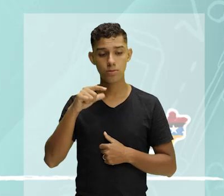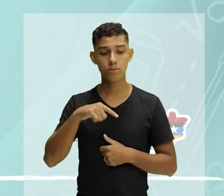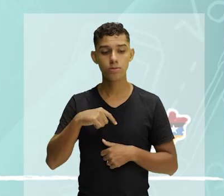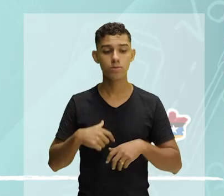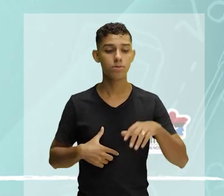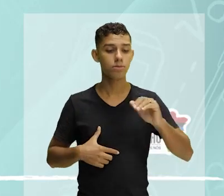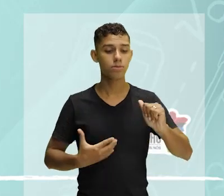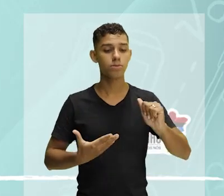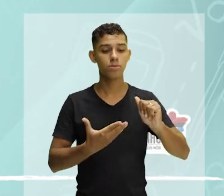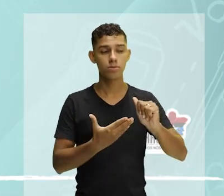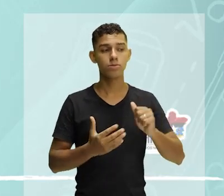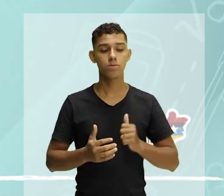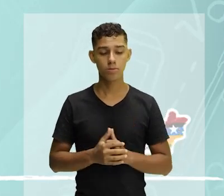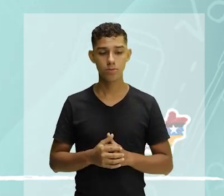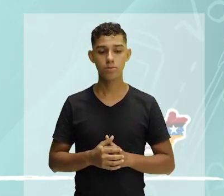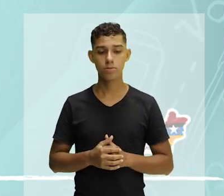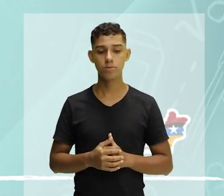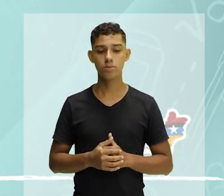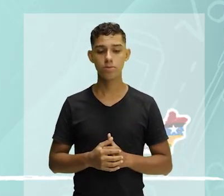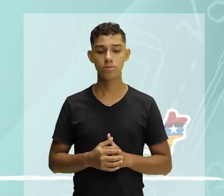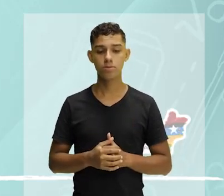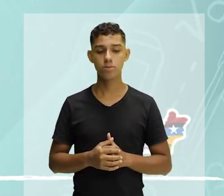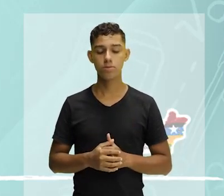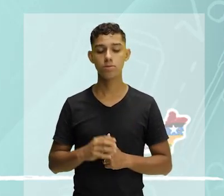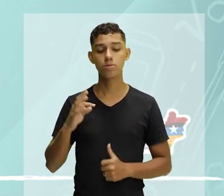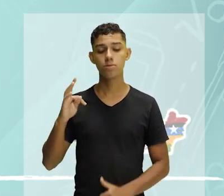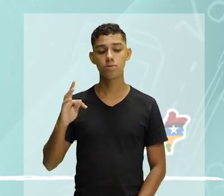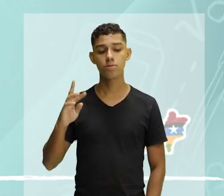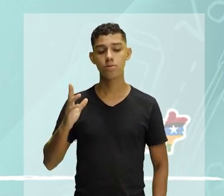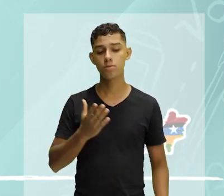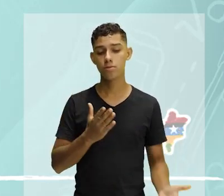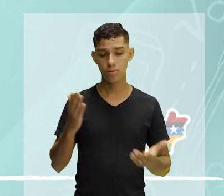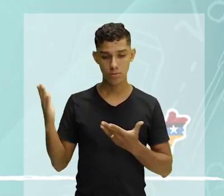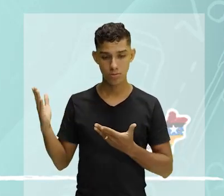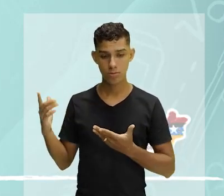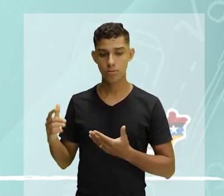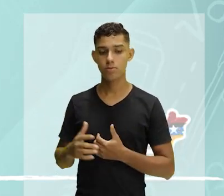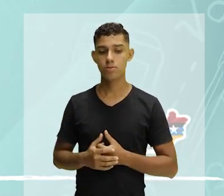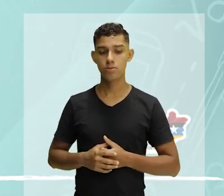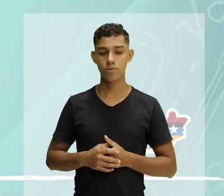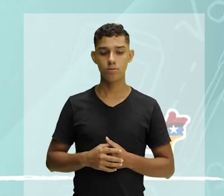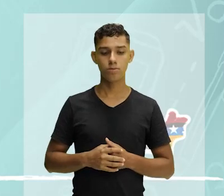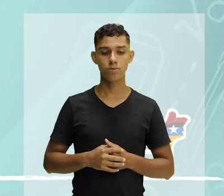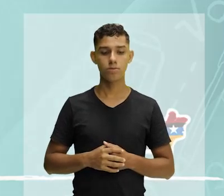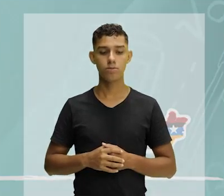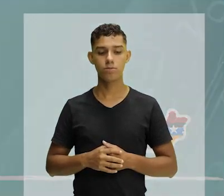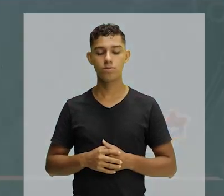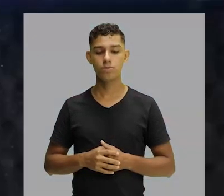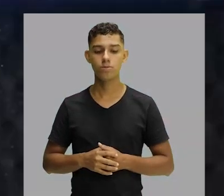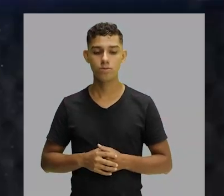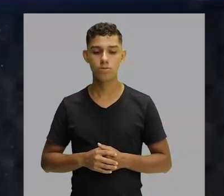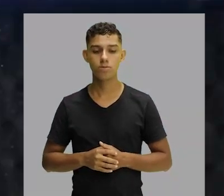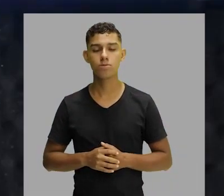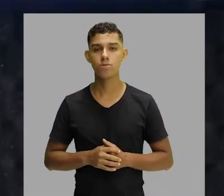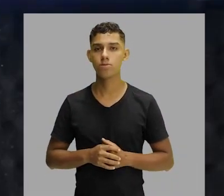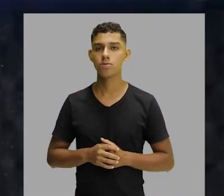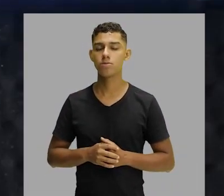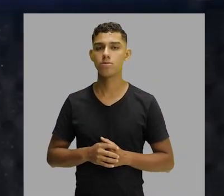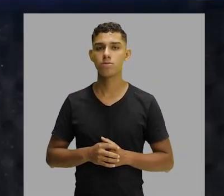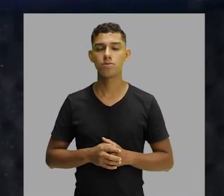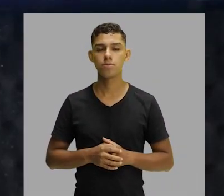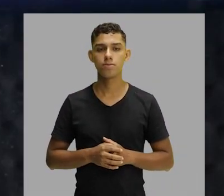campo, retificador controlado de silício, circuito diferenciador ou circuito